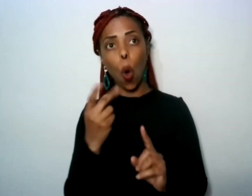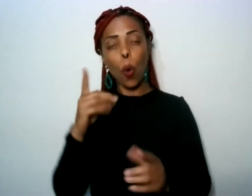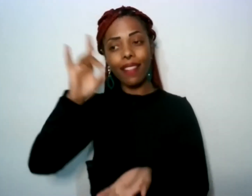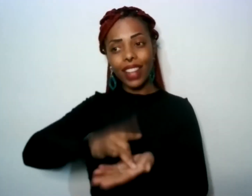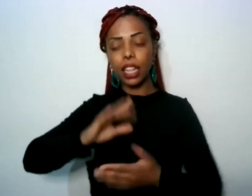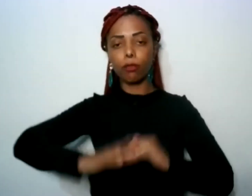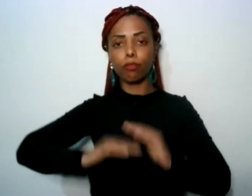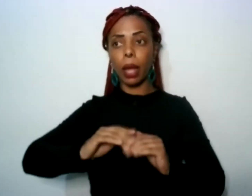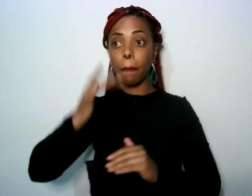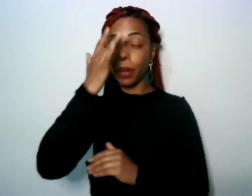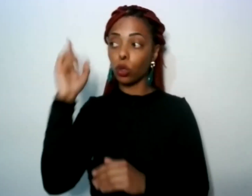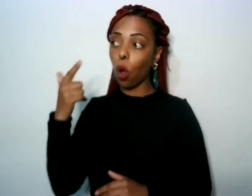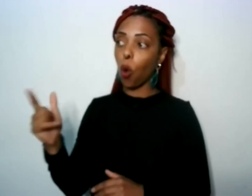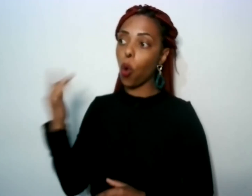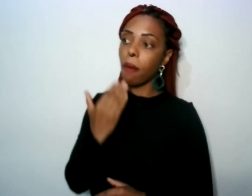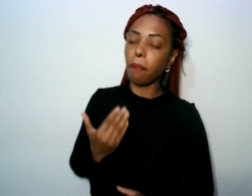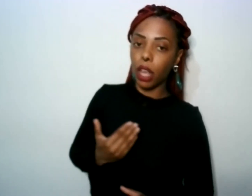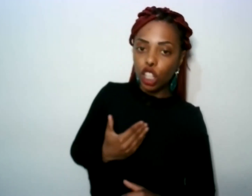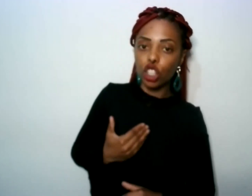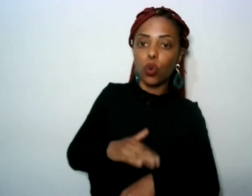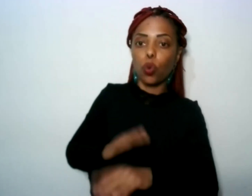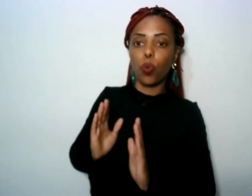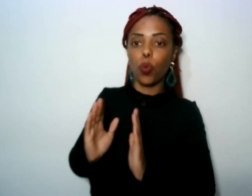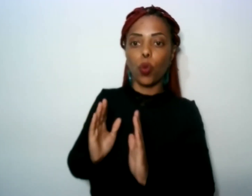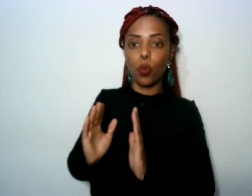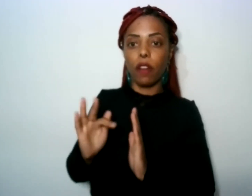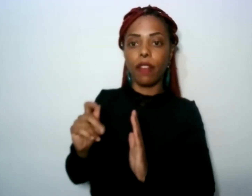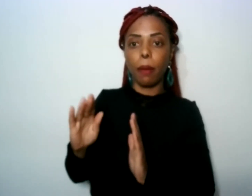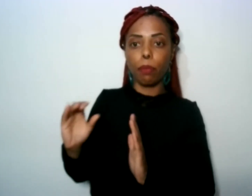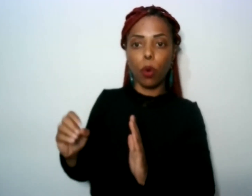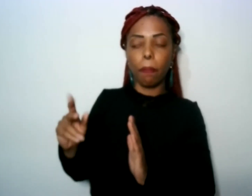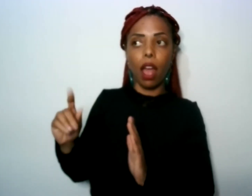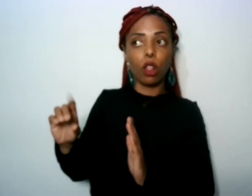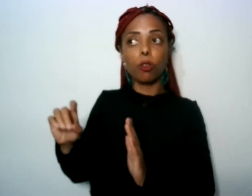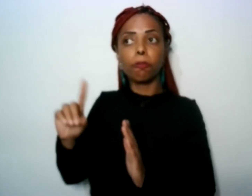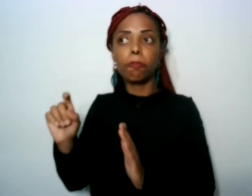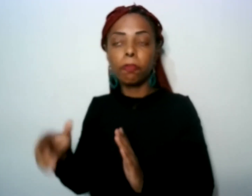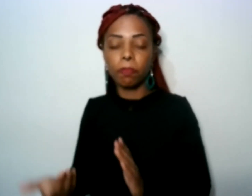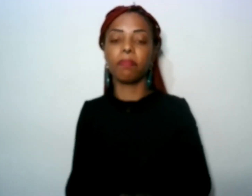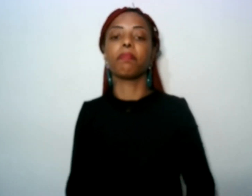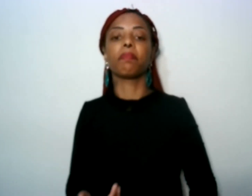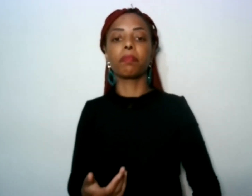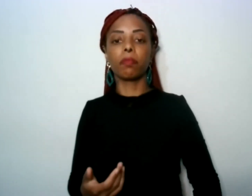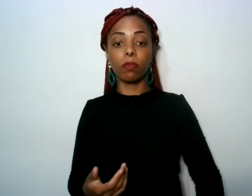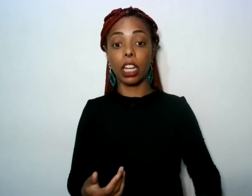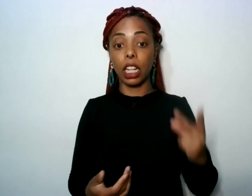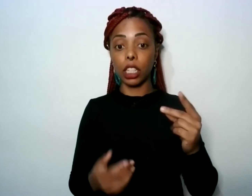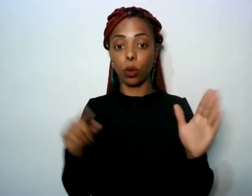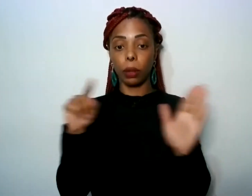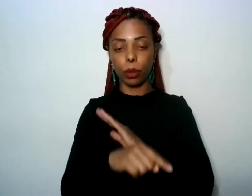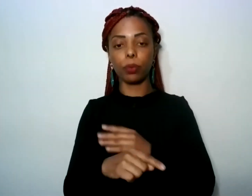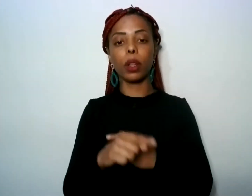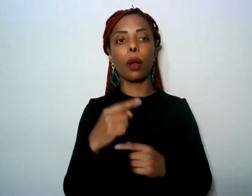encomendado na gestão do Fábio Prado uma segunda pergunta é como a biblioteca intitulada